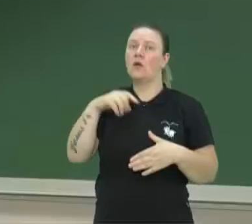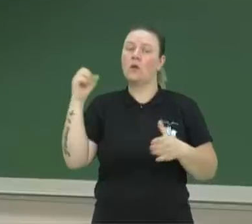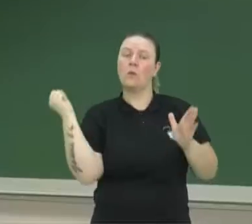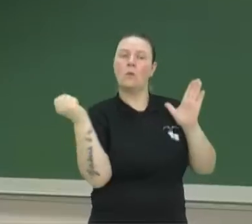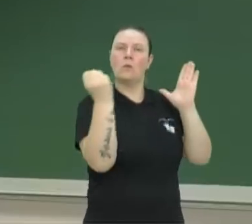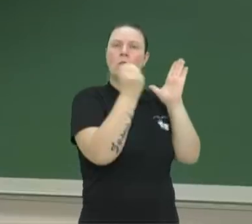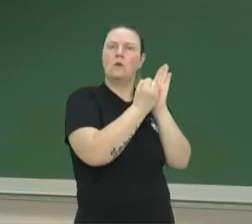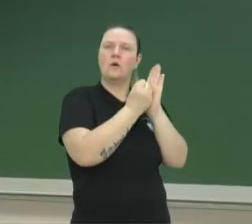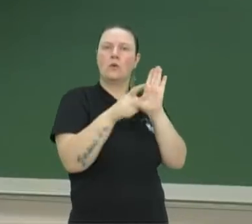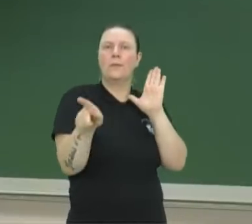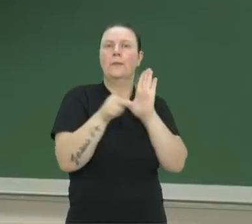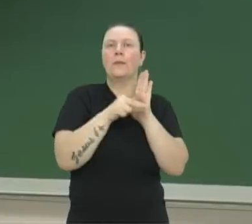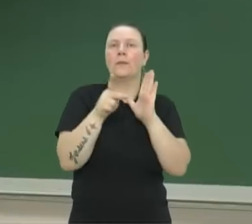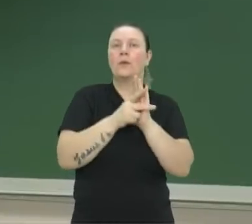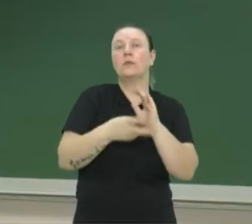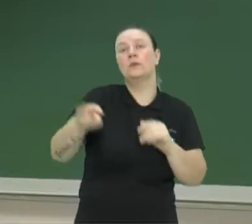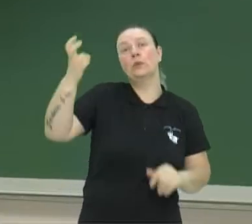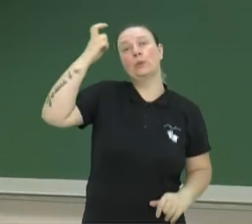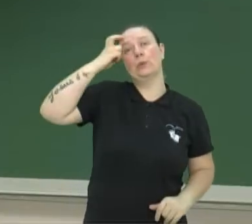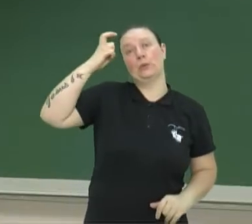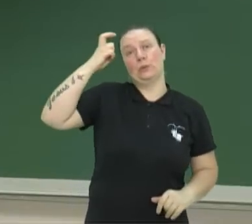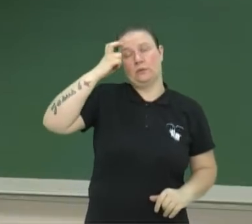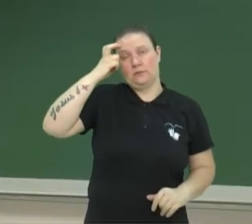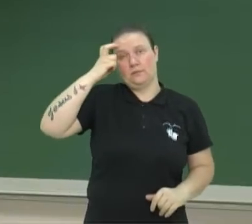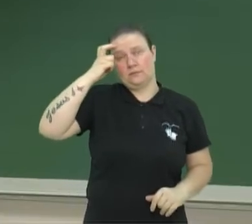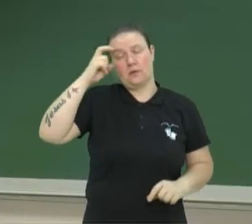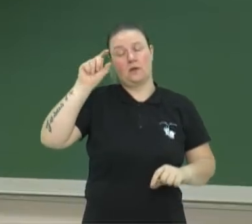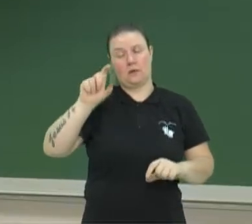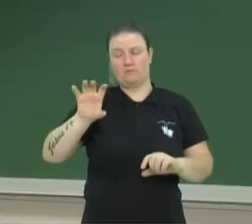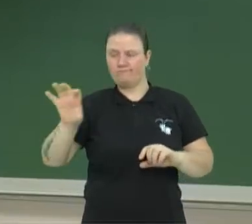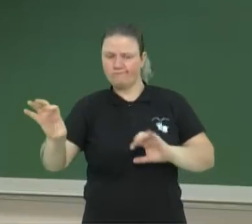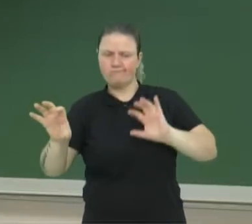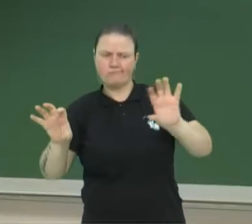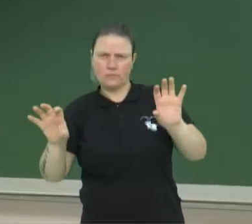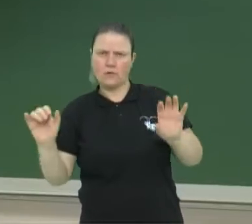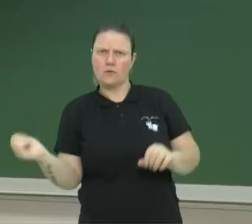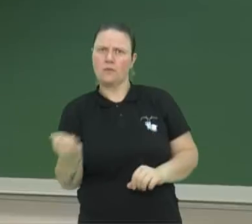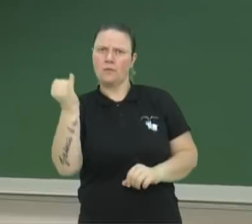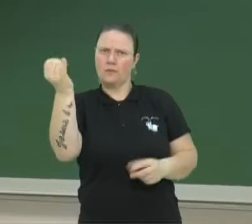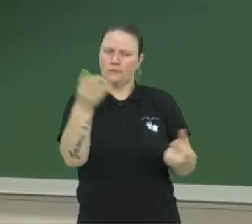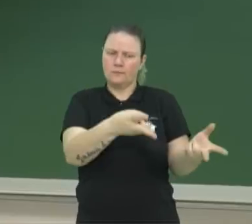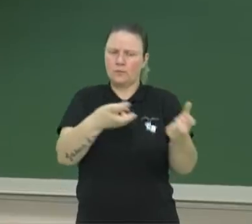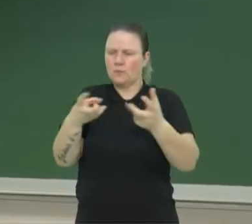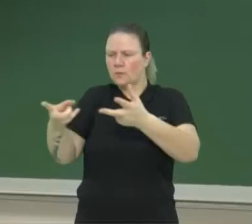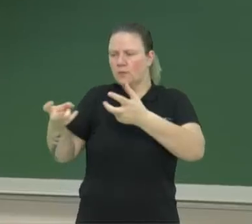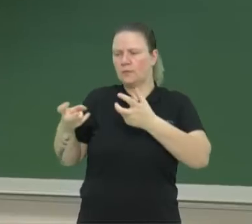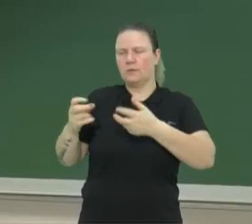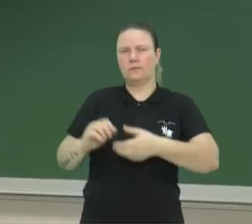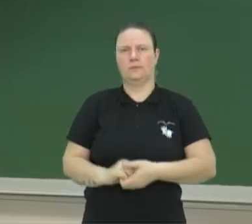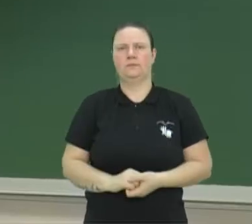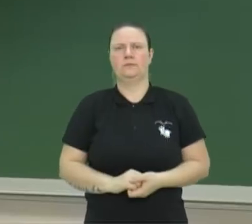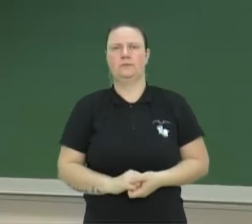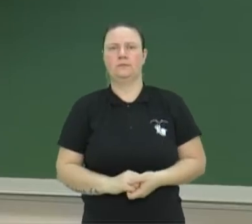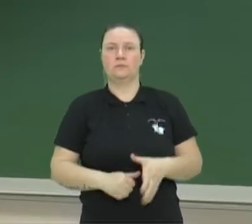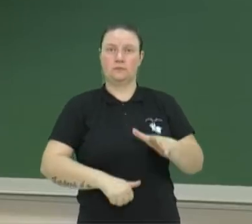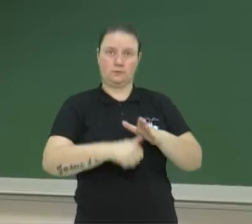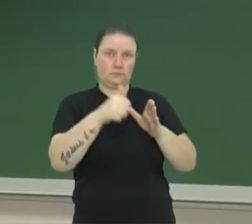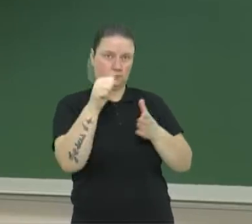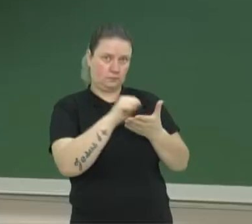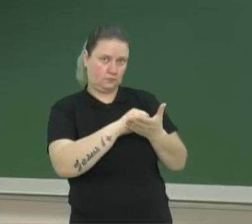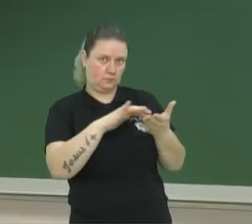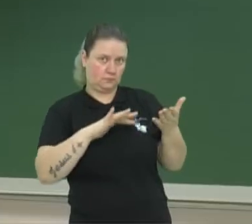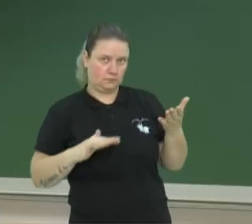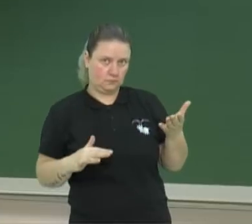e de regionalismo, certo? Então, isso é bem importante notar. E agora, a primeira atividade aqui para